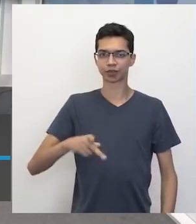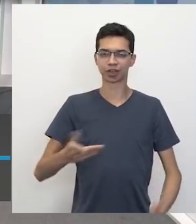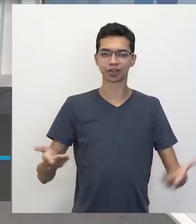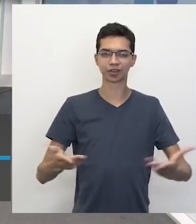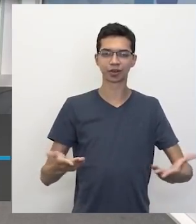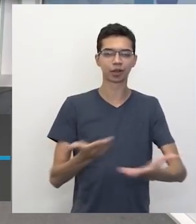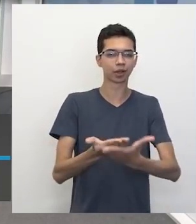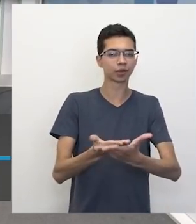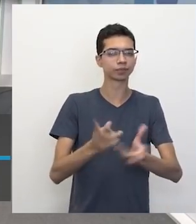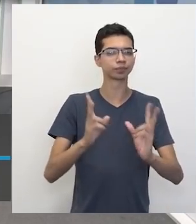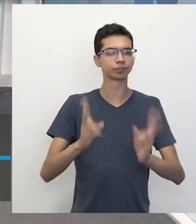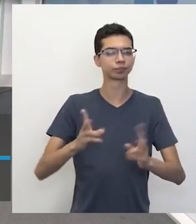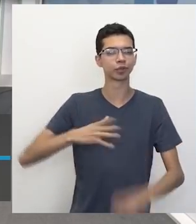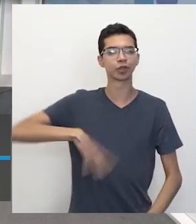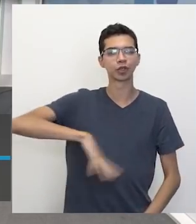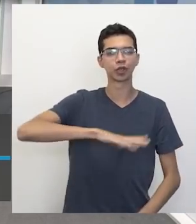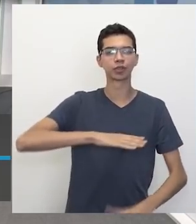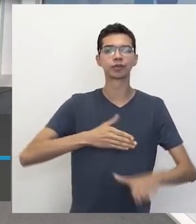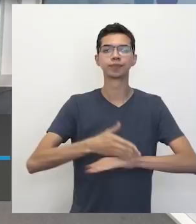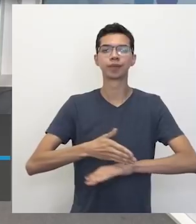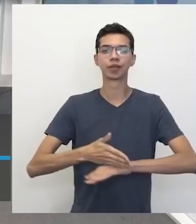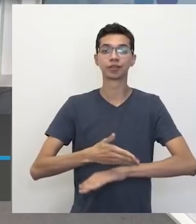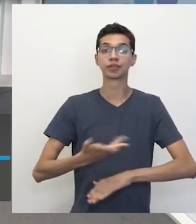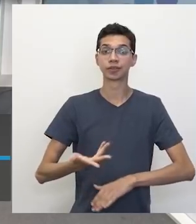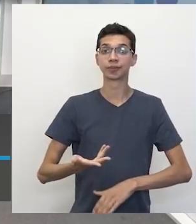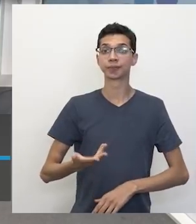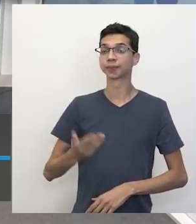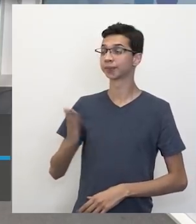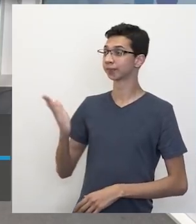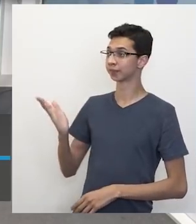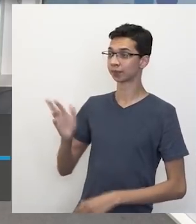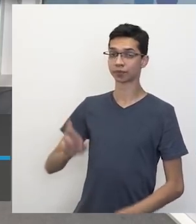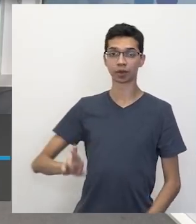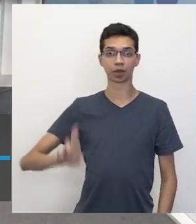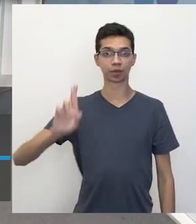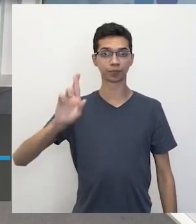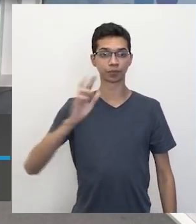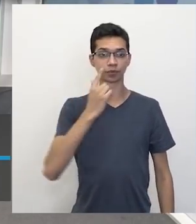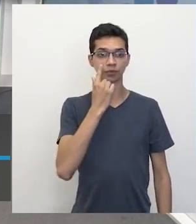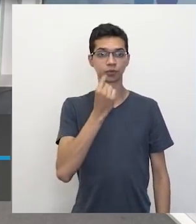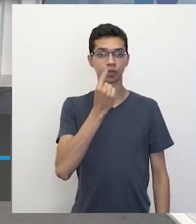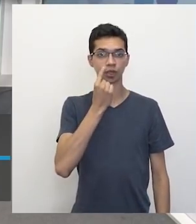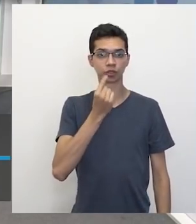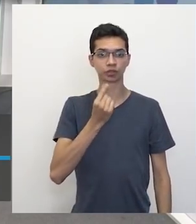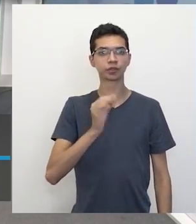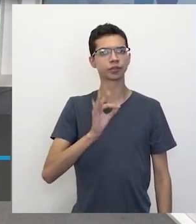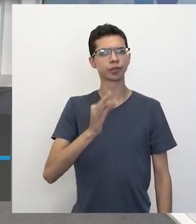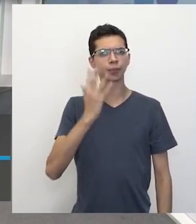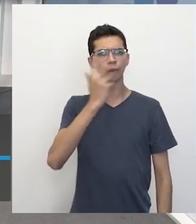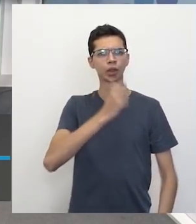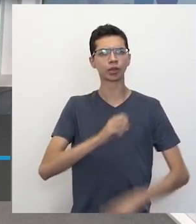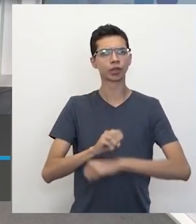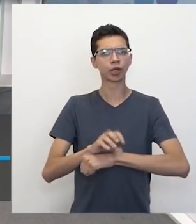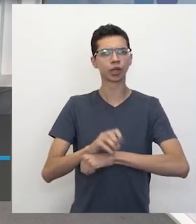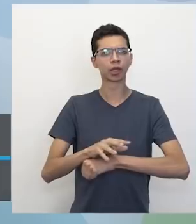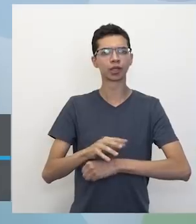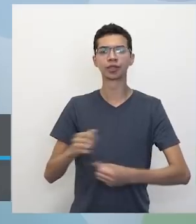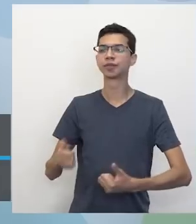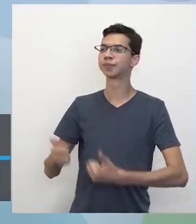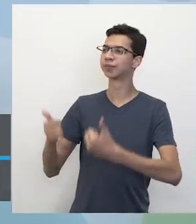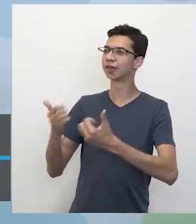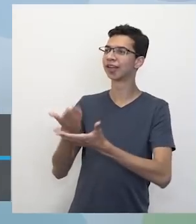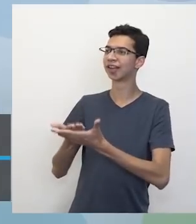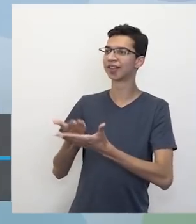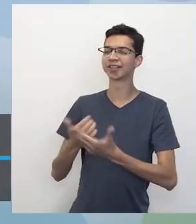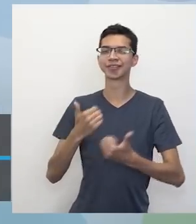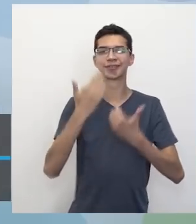aqui no chat. Eu serei a sua voz aqui para a Georgia, hein? Ficou bonita essa mensagem, ficou bonita, hein? Você tá ficando melhor. Obrigado, Georgia.